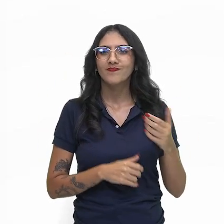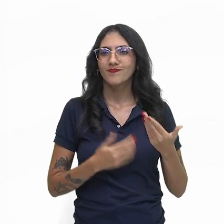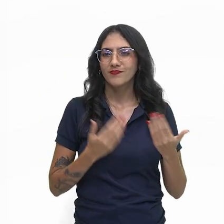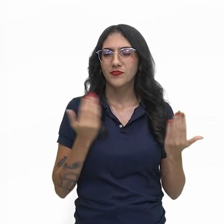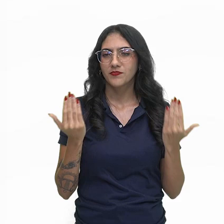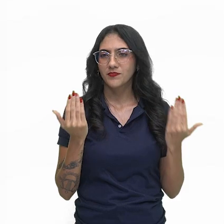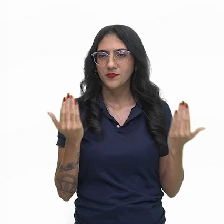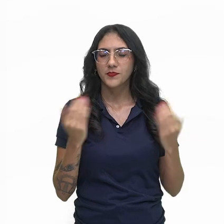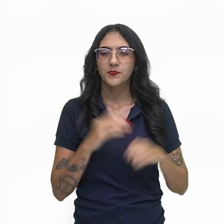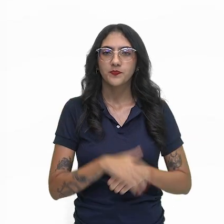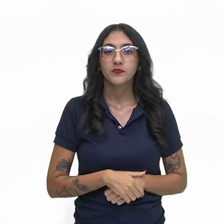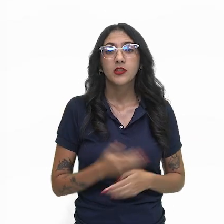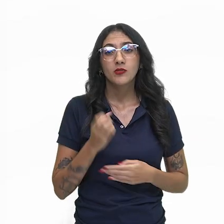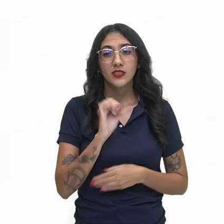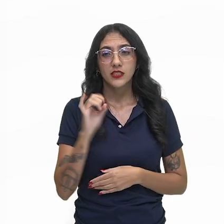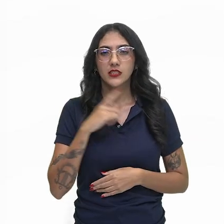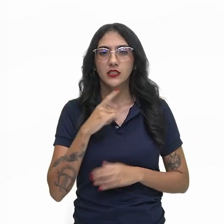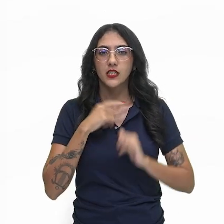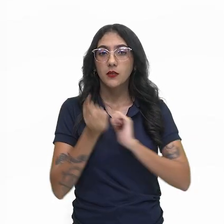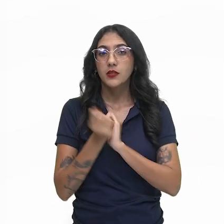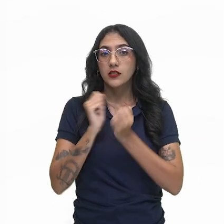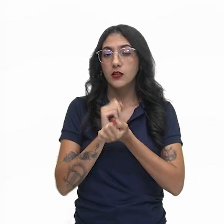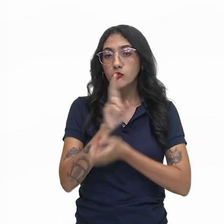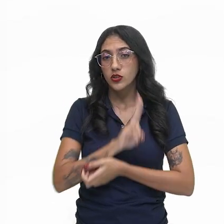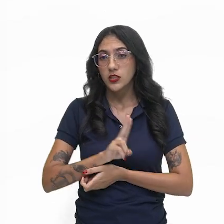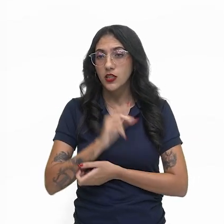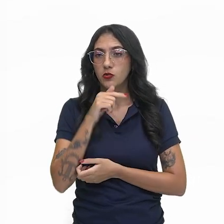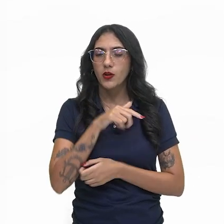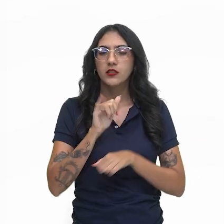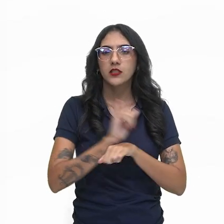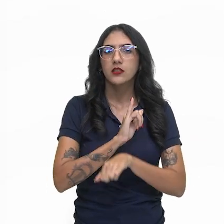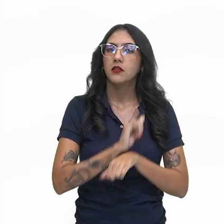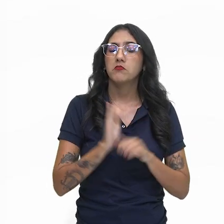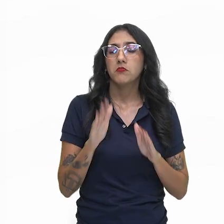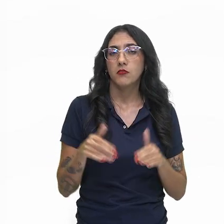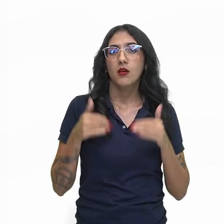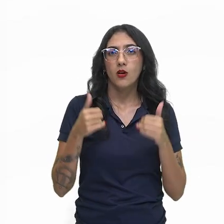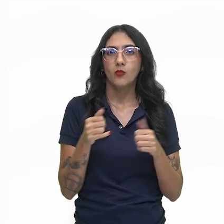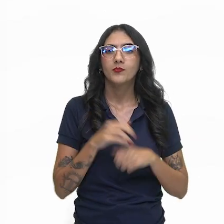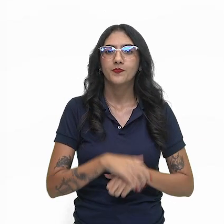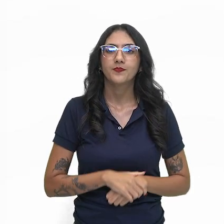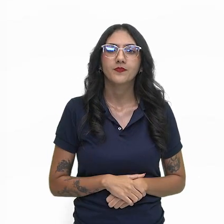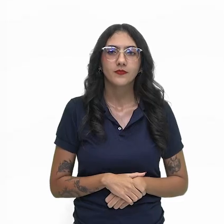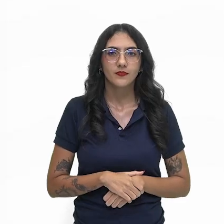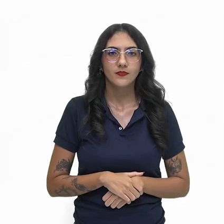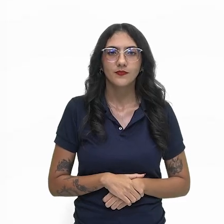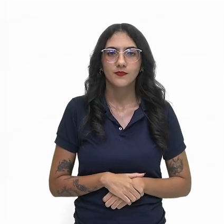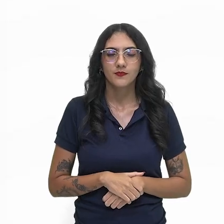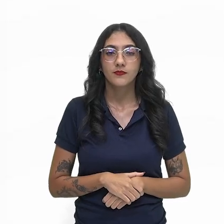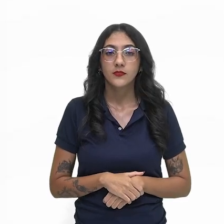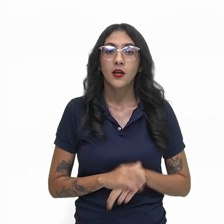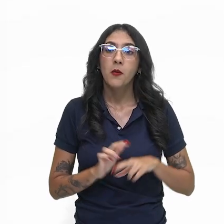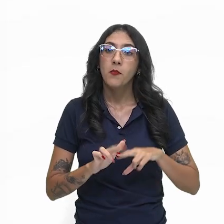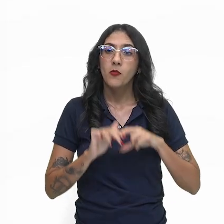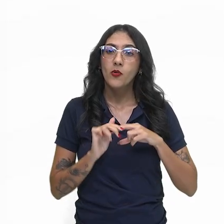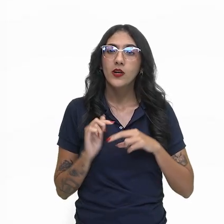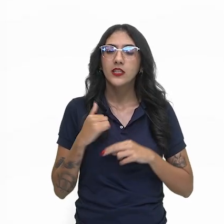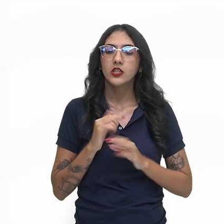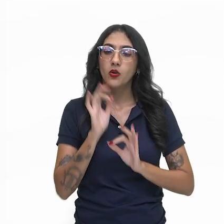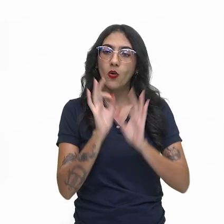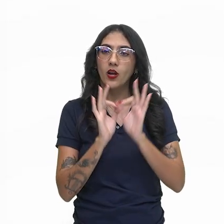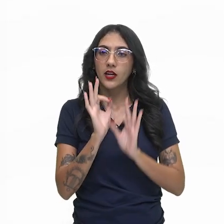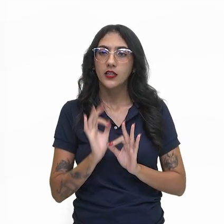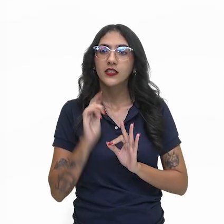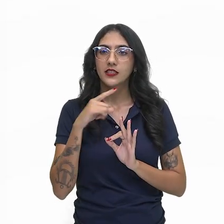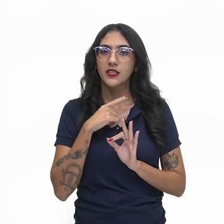em notação científica, a operação fica mais fácil fazer essa multiplicação. Para isso, representamos esses números de forma